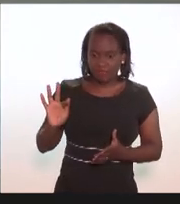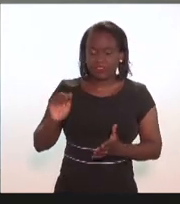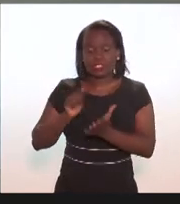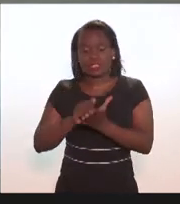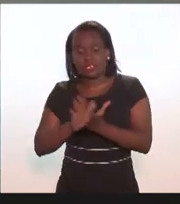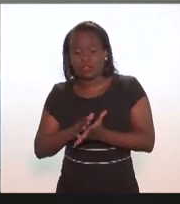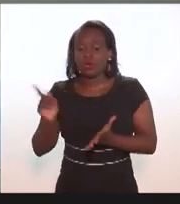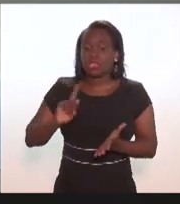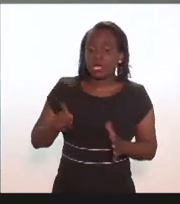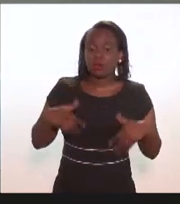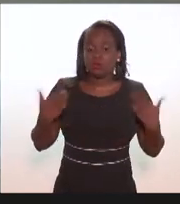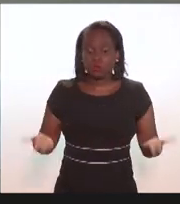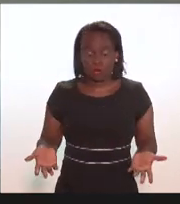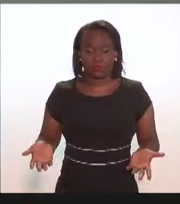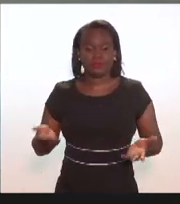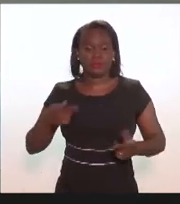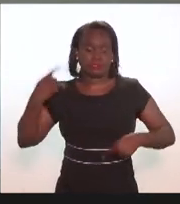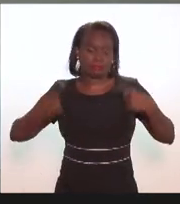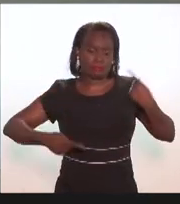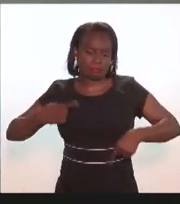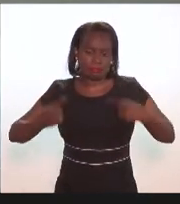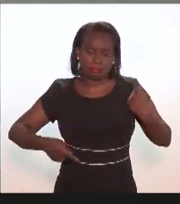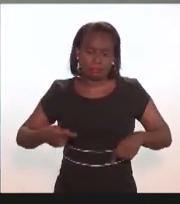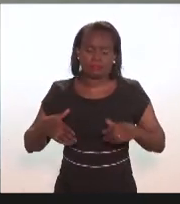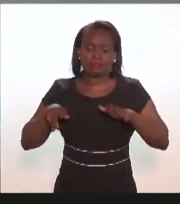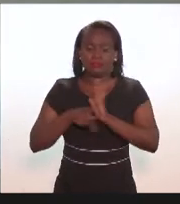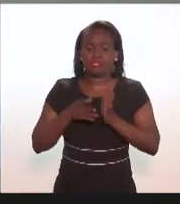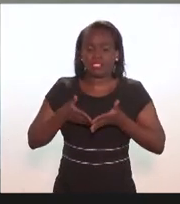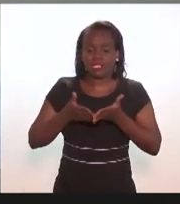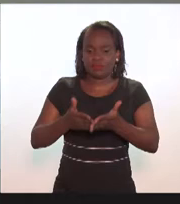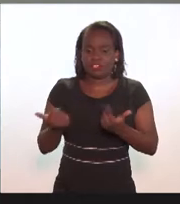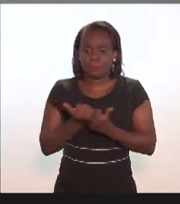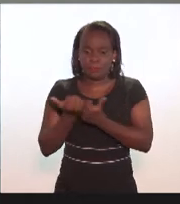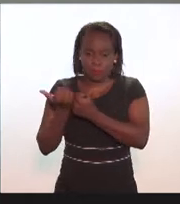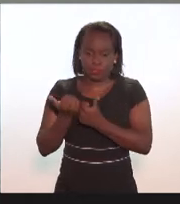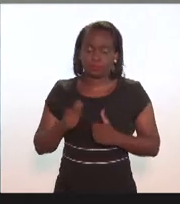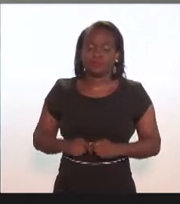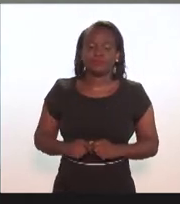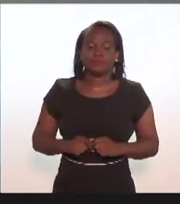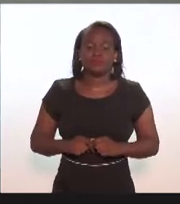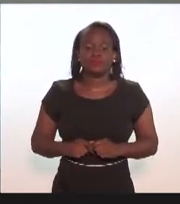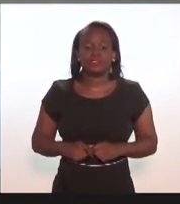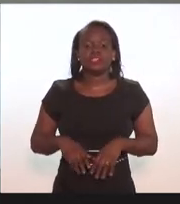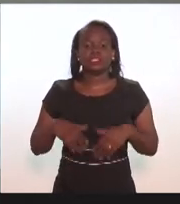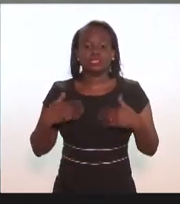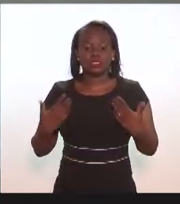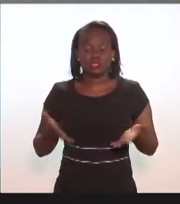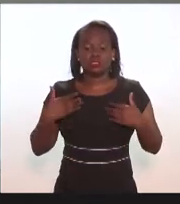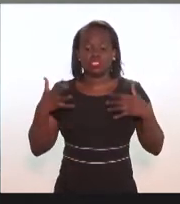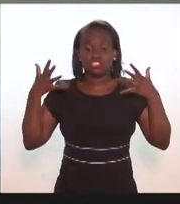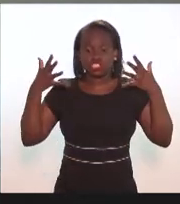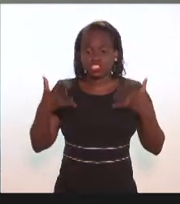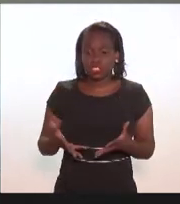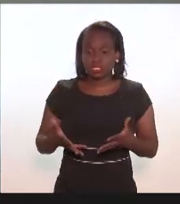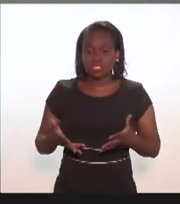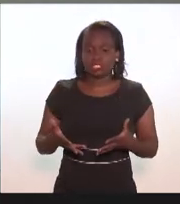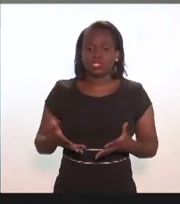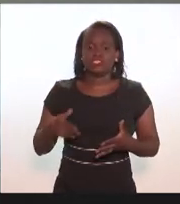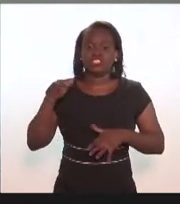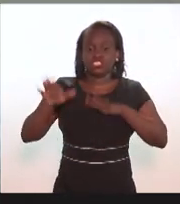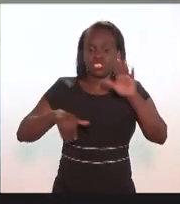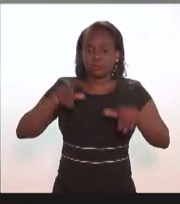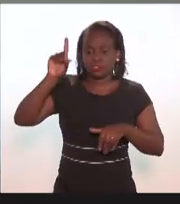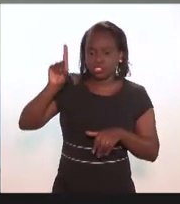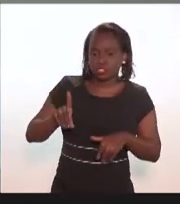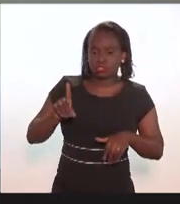nessas operações de abastecimento de navios de apoio com diesel marítimo. Logo, quando eu cheguei, chamamos as diretorias